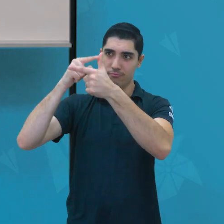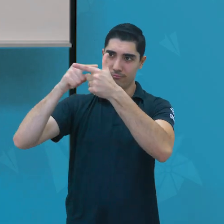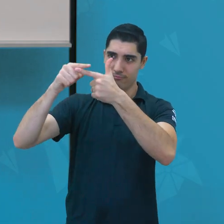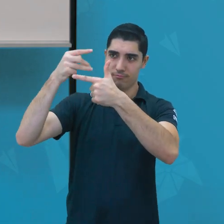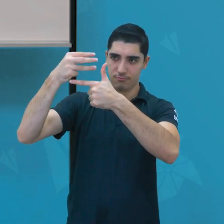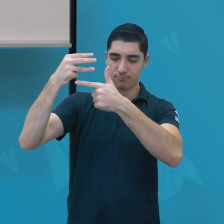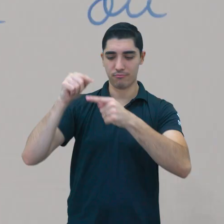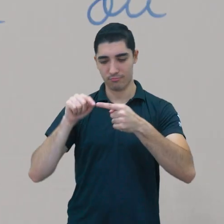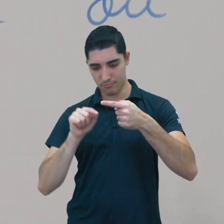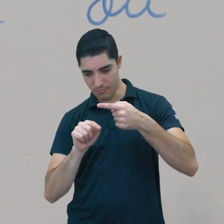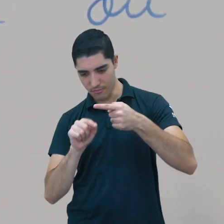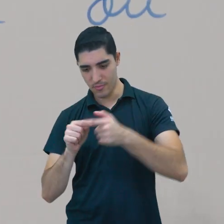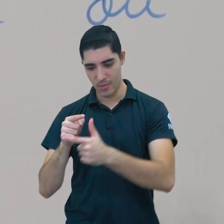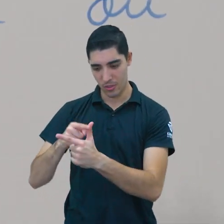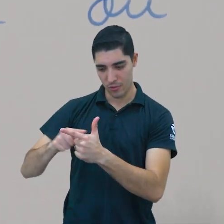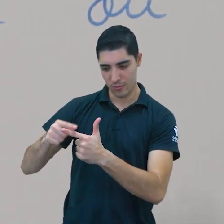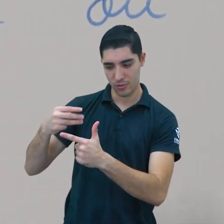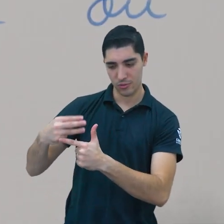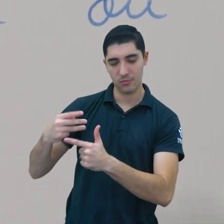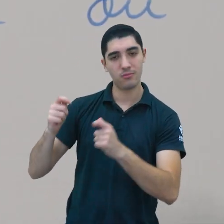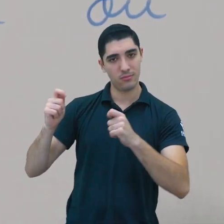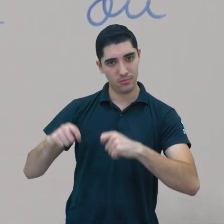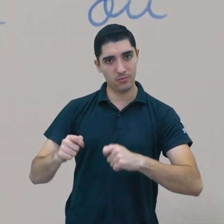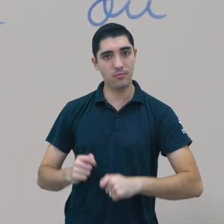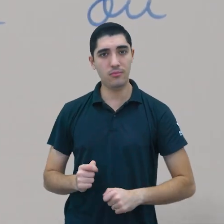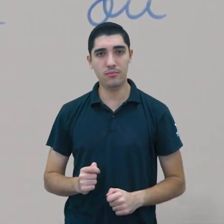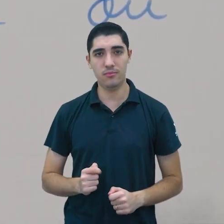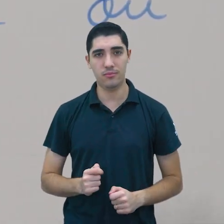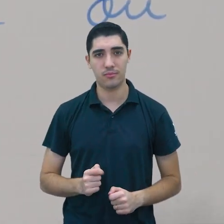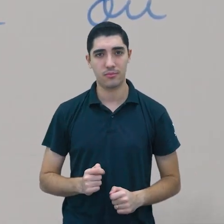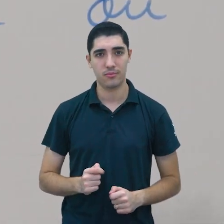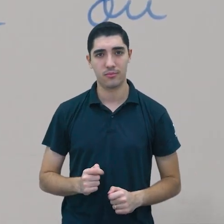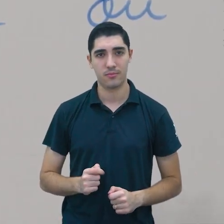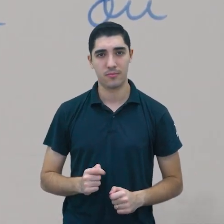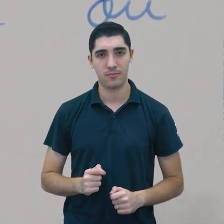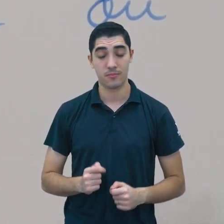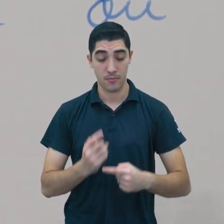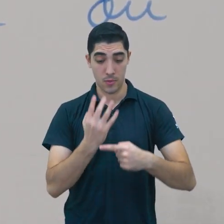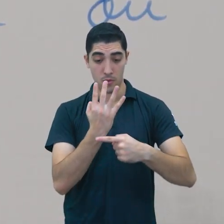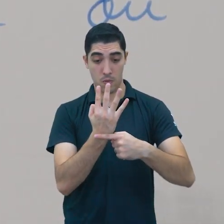mesmo tempo. Então aqui, ó, por 3.